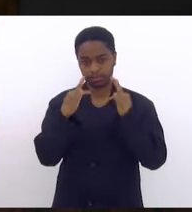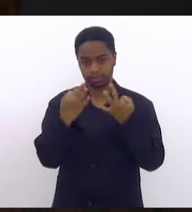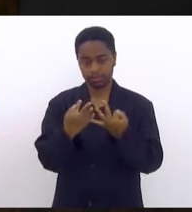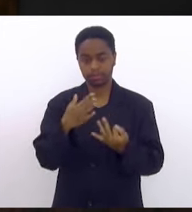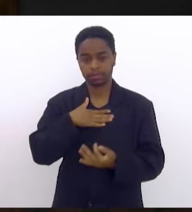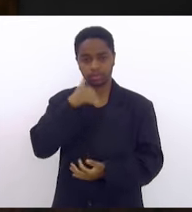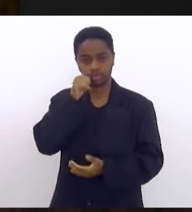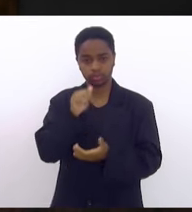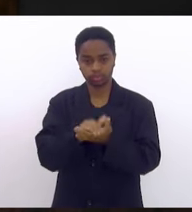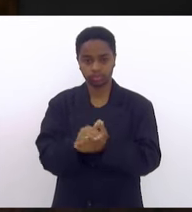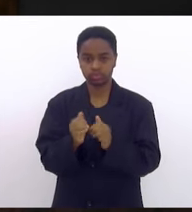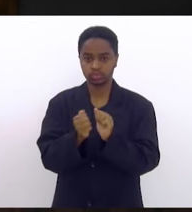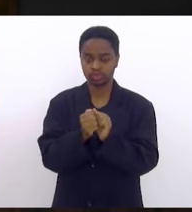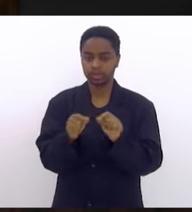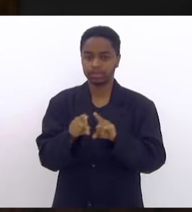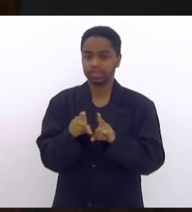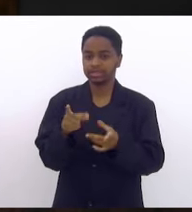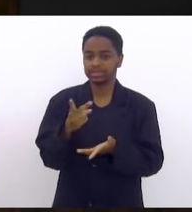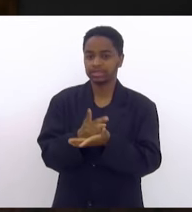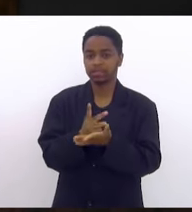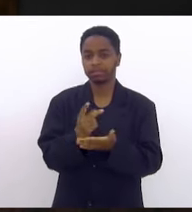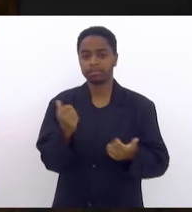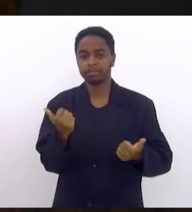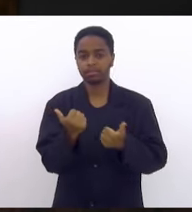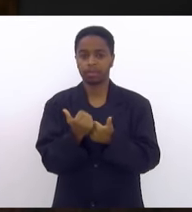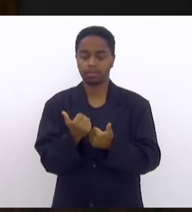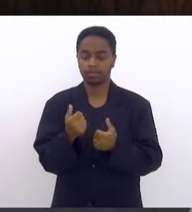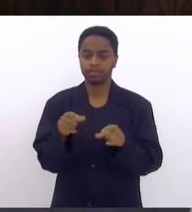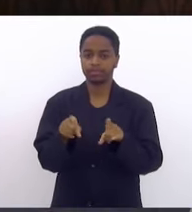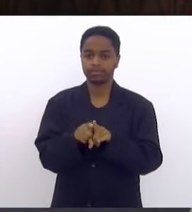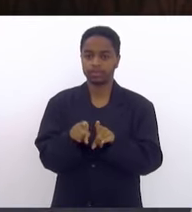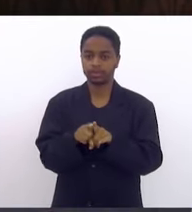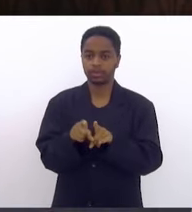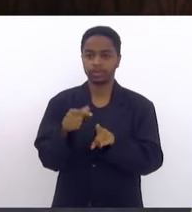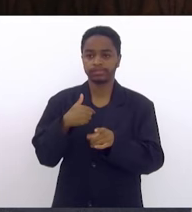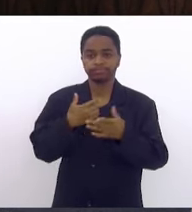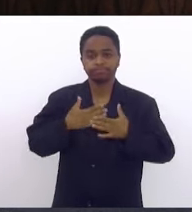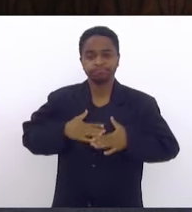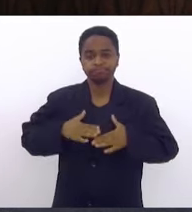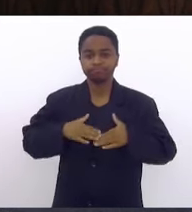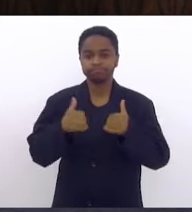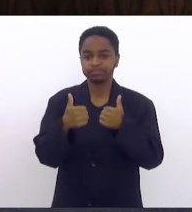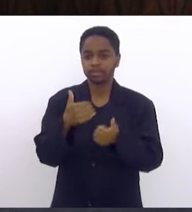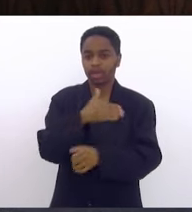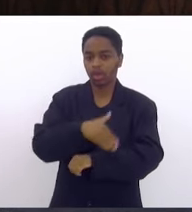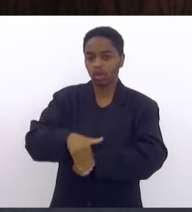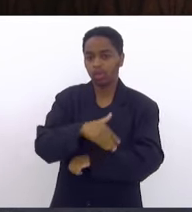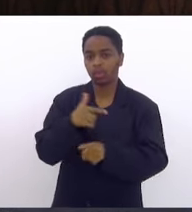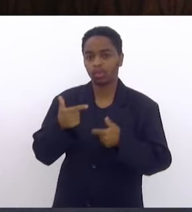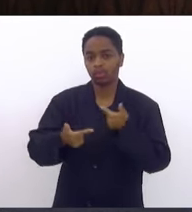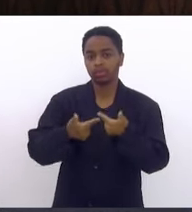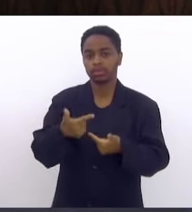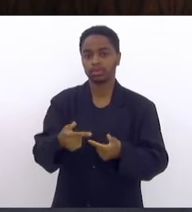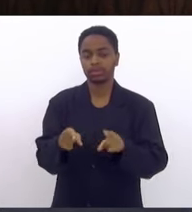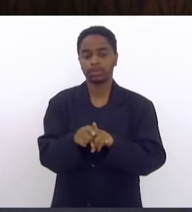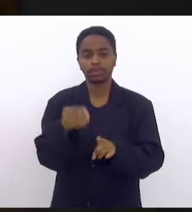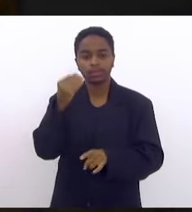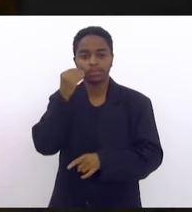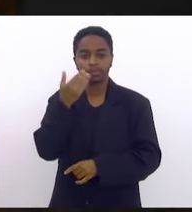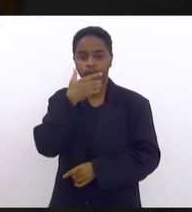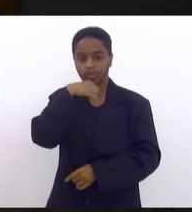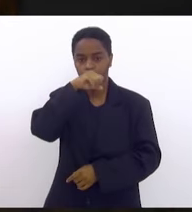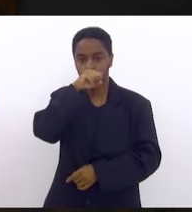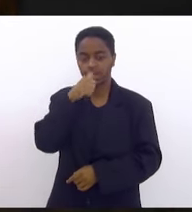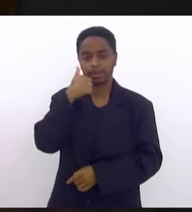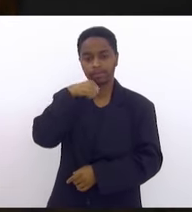está aqui comigo, sempre me dando todo o suporte para que eu esteja tranquilo na rua, podendo trabalhar. Um beijo para meu pai, um beijo para minha mãe,